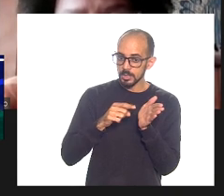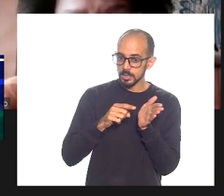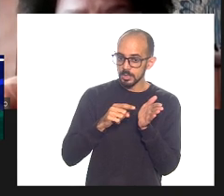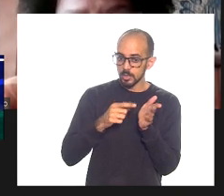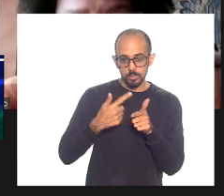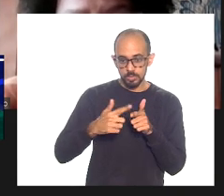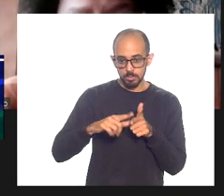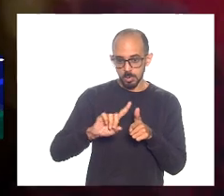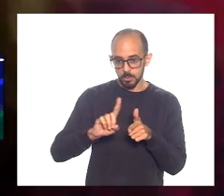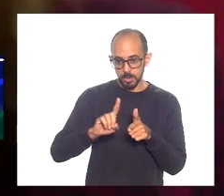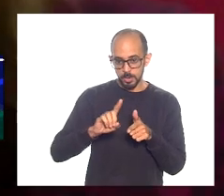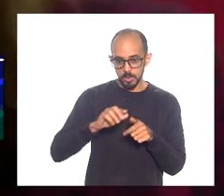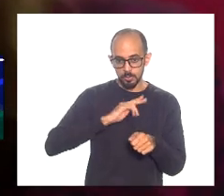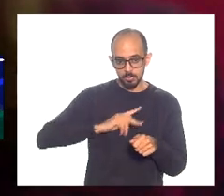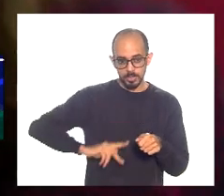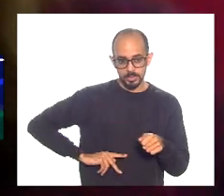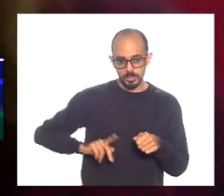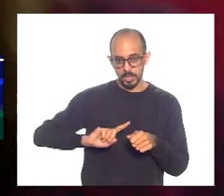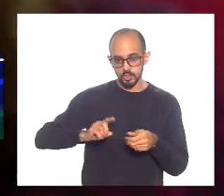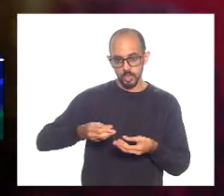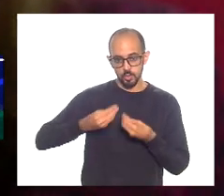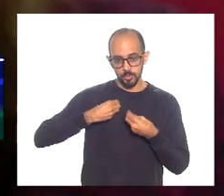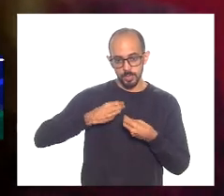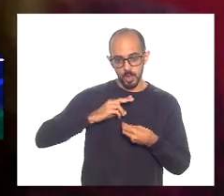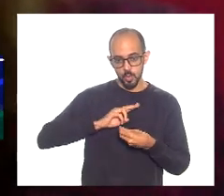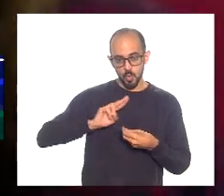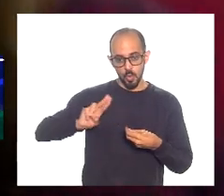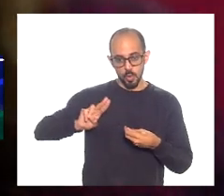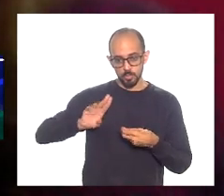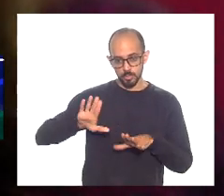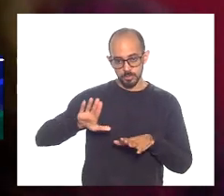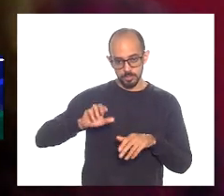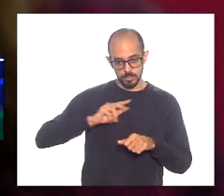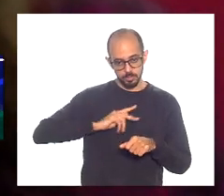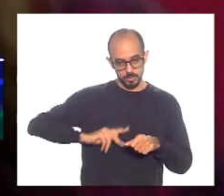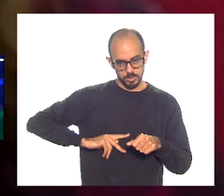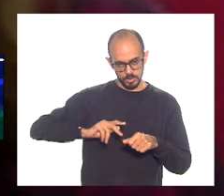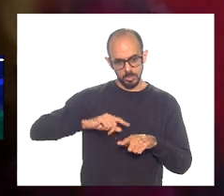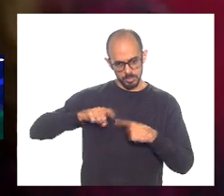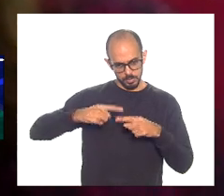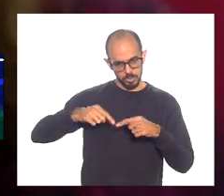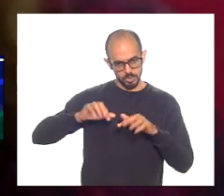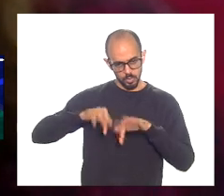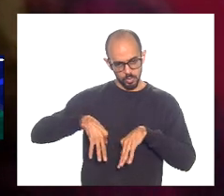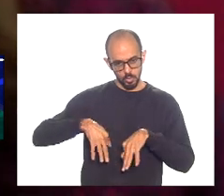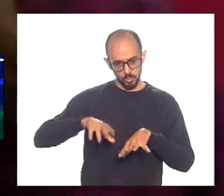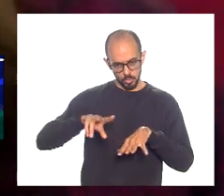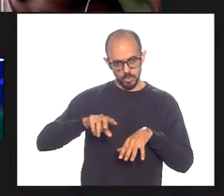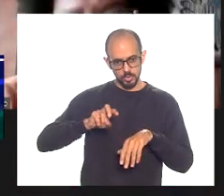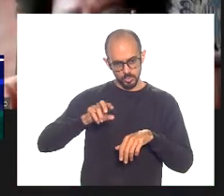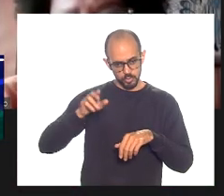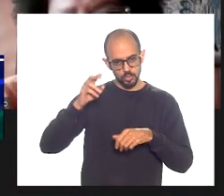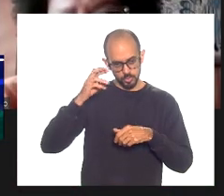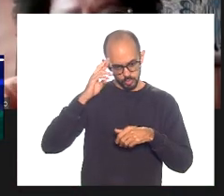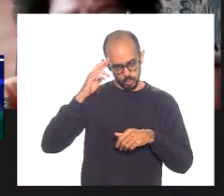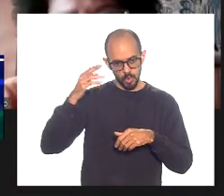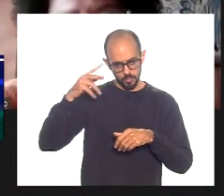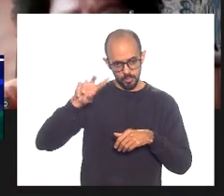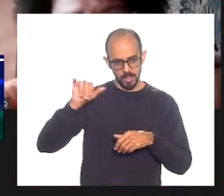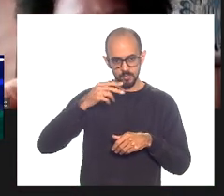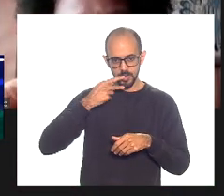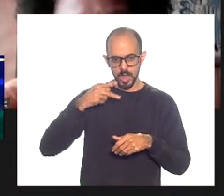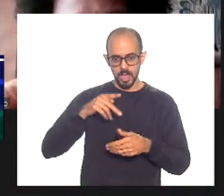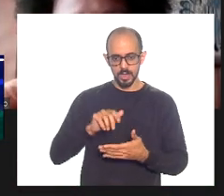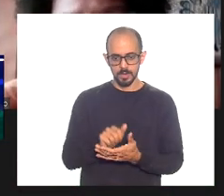O presidente não me passou o seu nome, por isso que eu não lhe falei, mas o senhor vai falar assim que eu concluir aqui, por gentileza. O